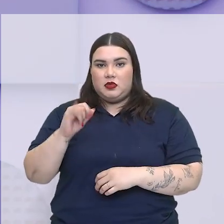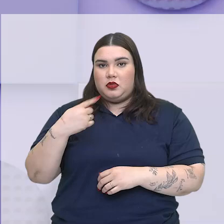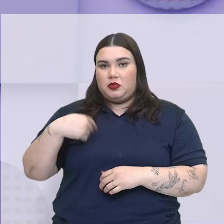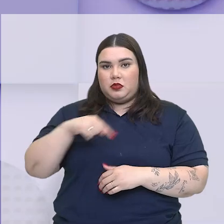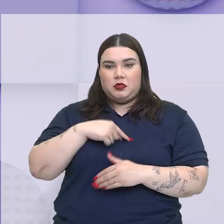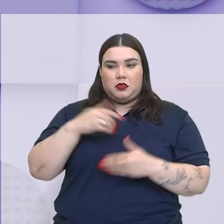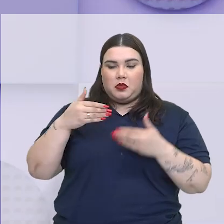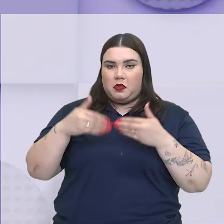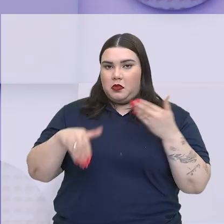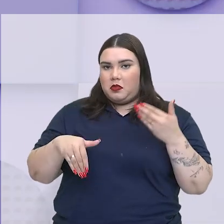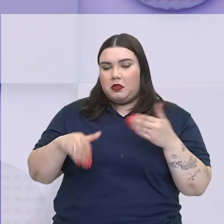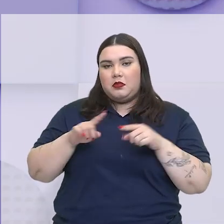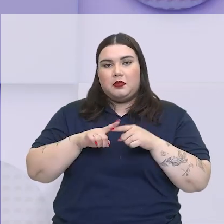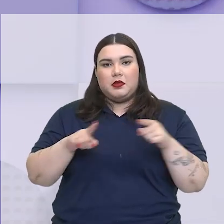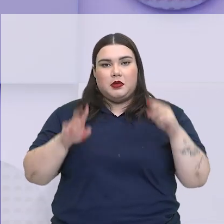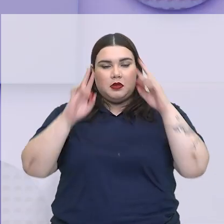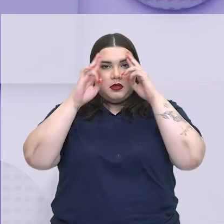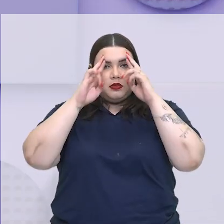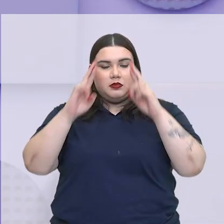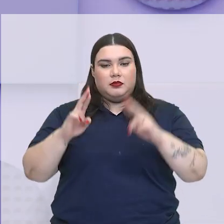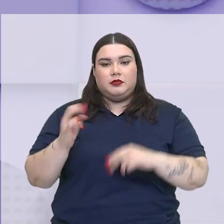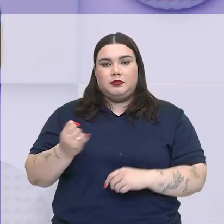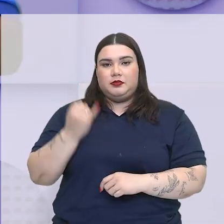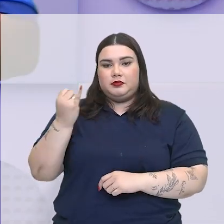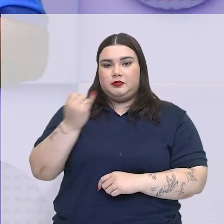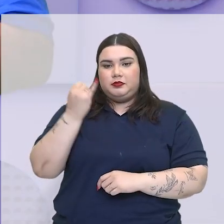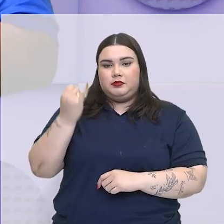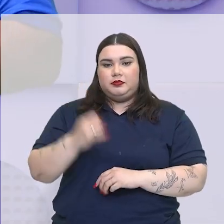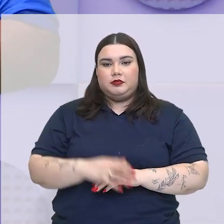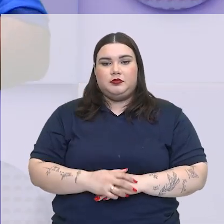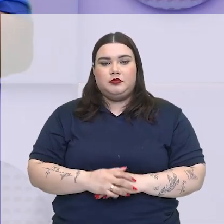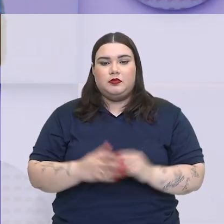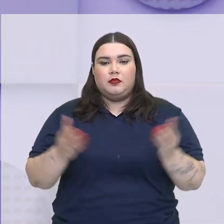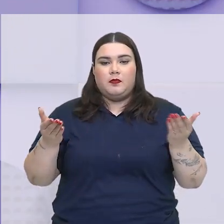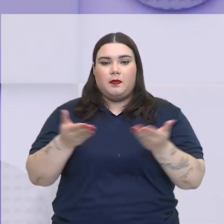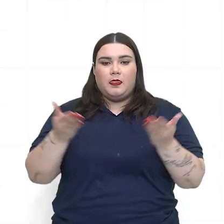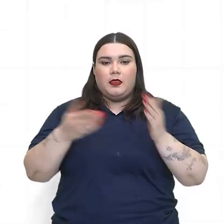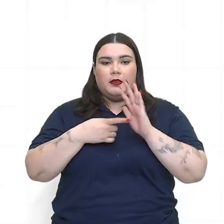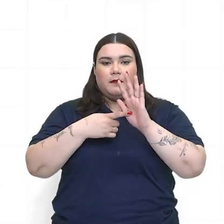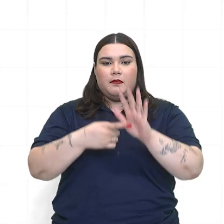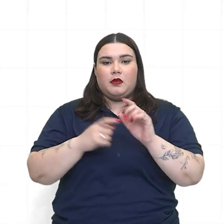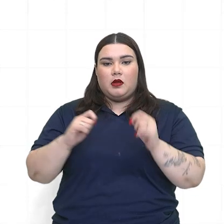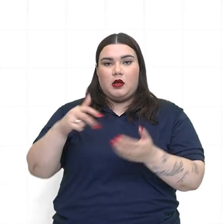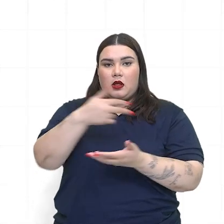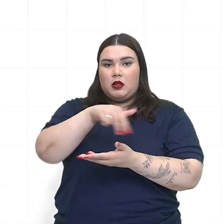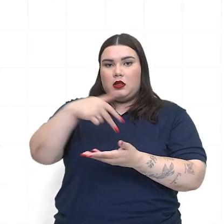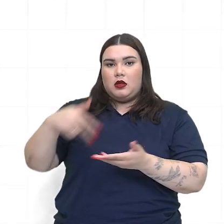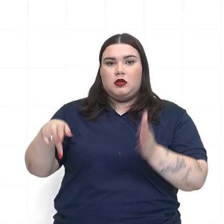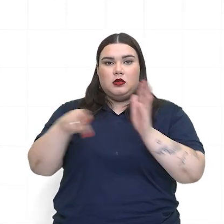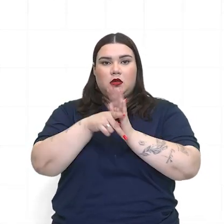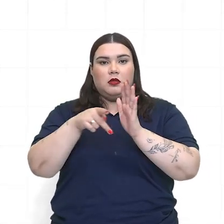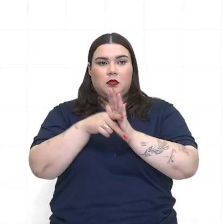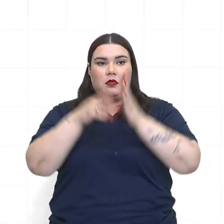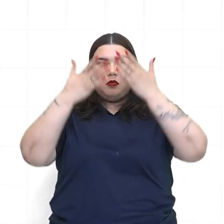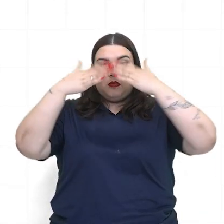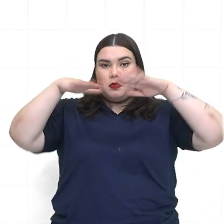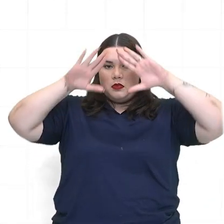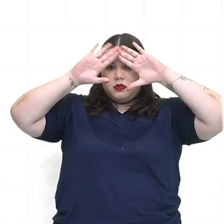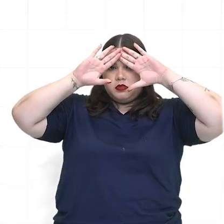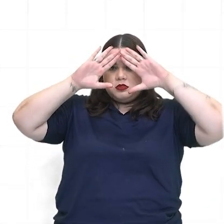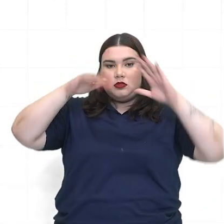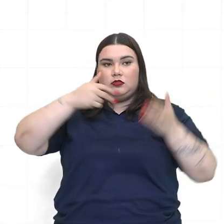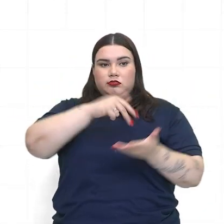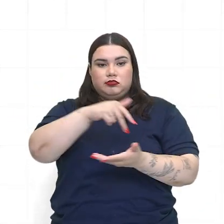não concordando, mas respeitar é sempre bom. Vamos ver também que através das danças dos orixás e das cantigas sagradas,